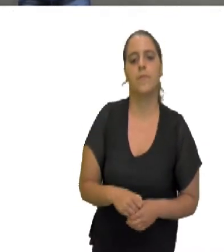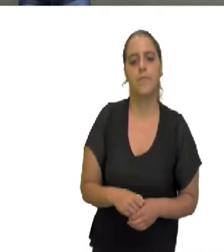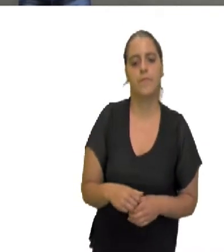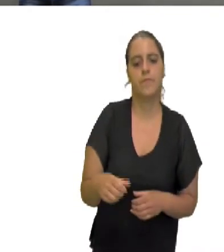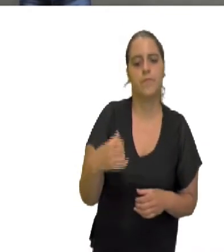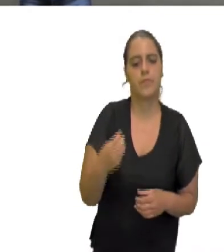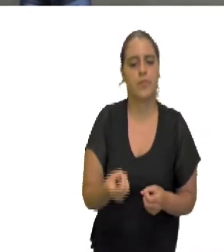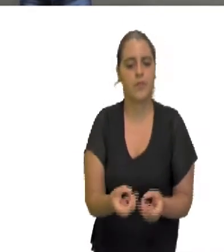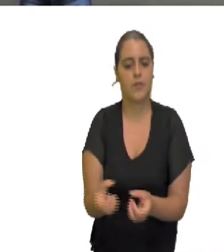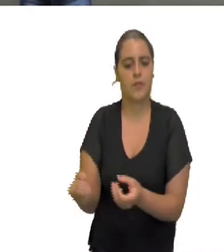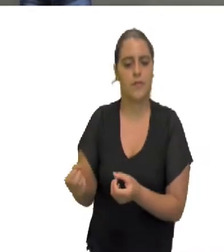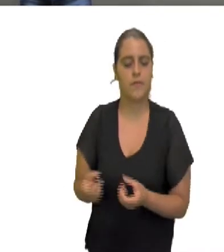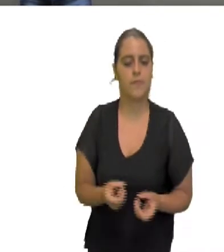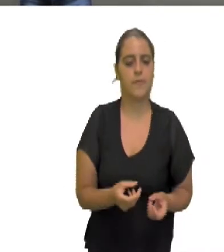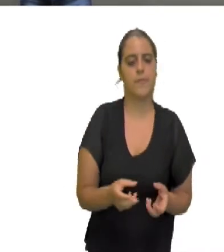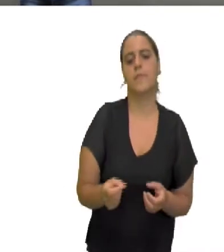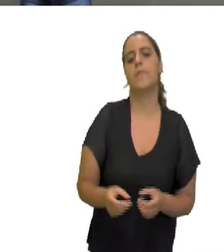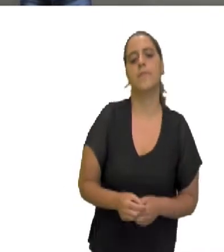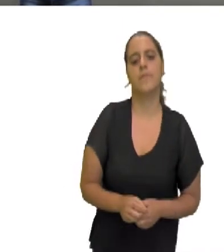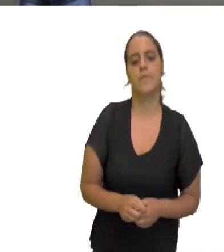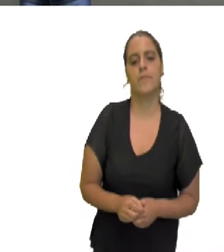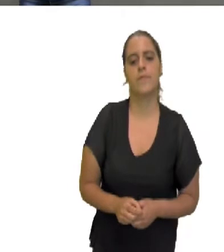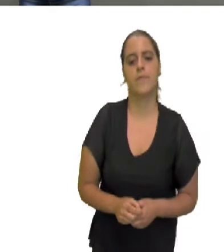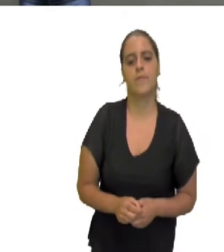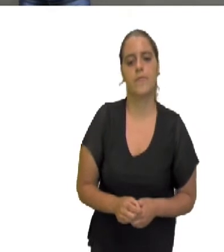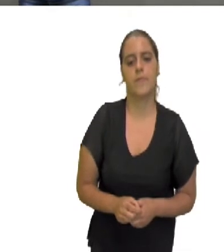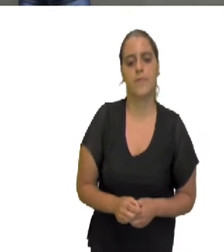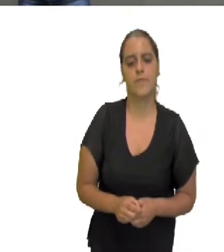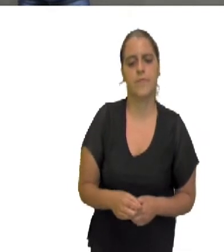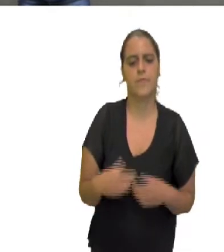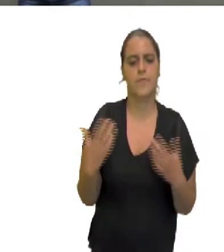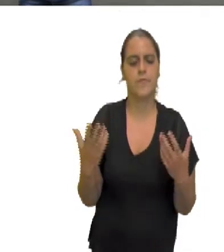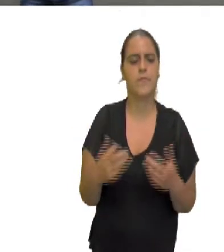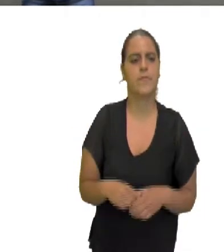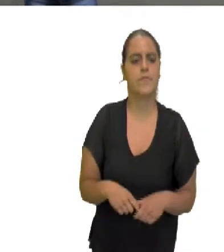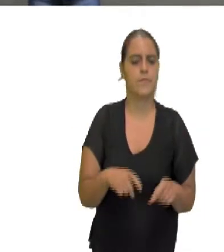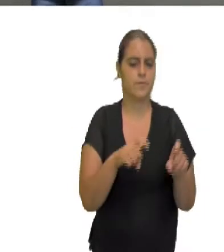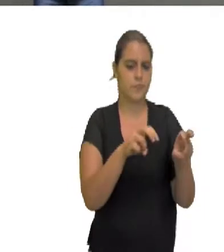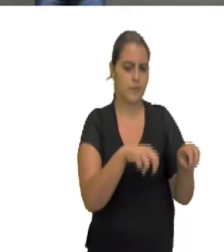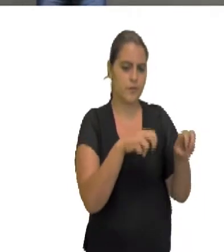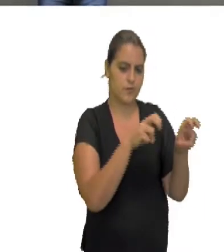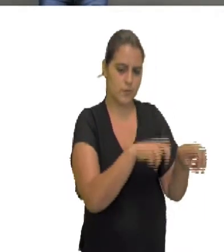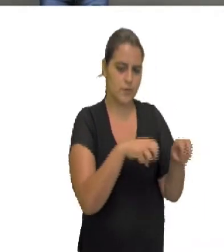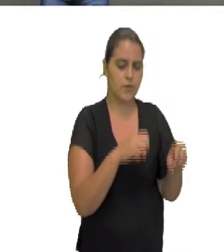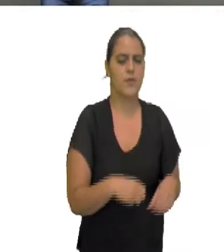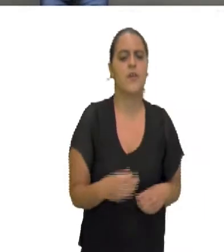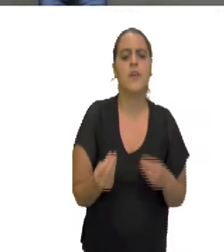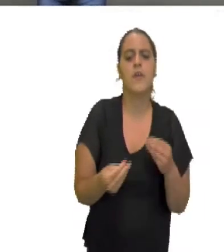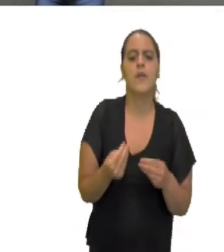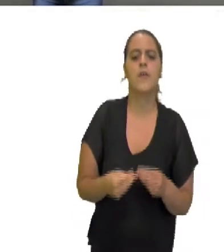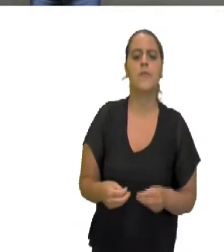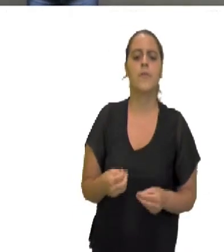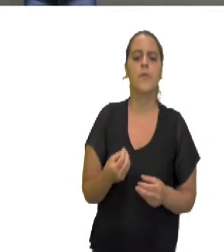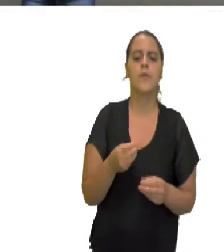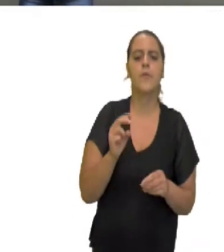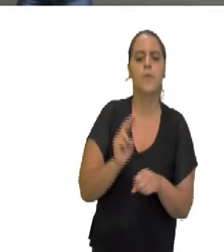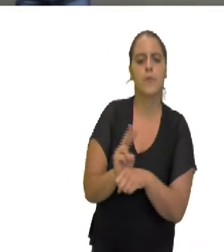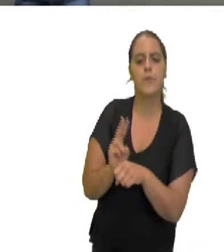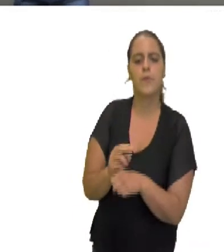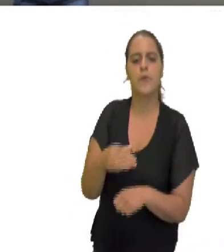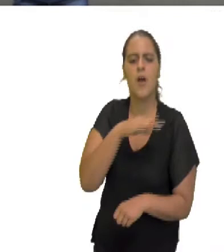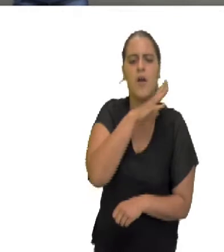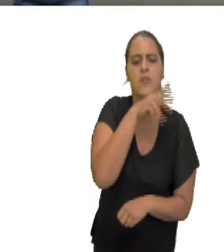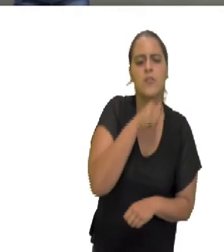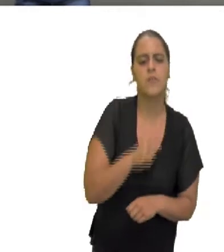e vendem os produtos. Quem cria os animais, como bois, cavalos,